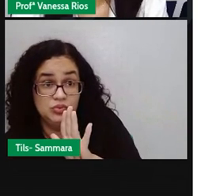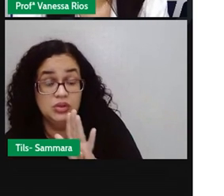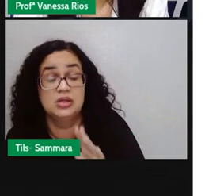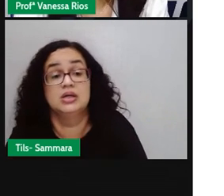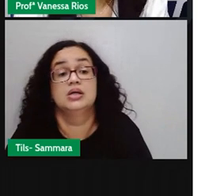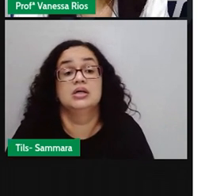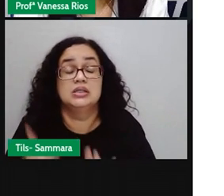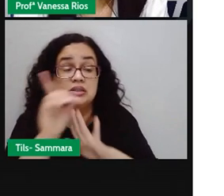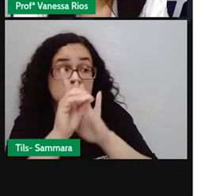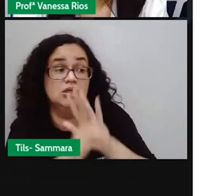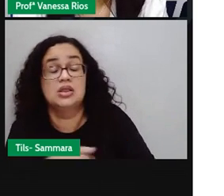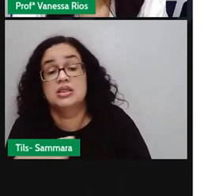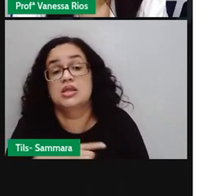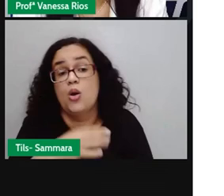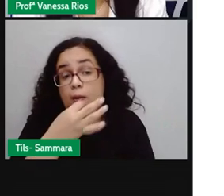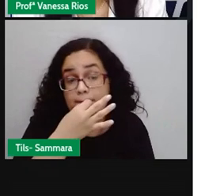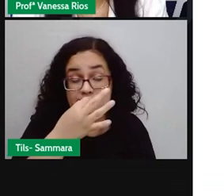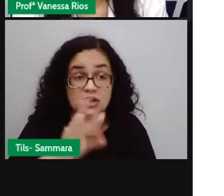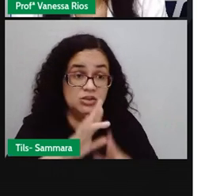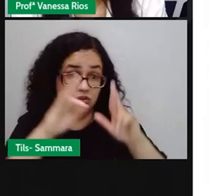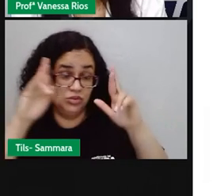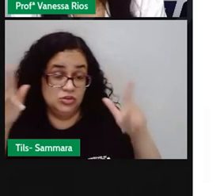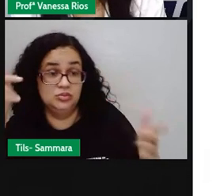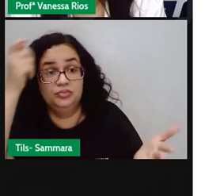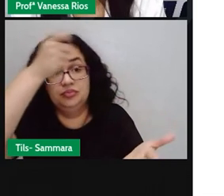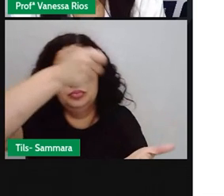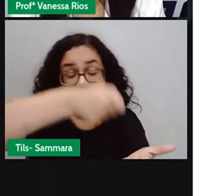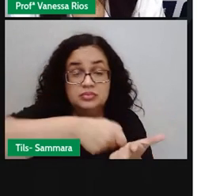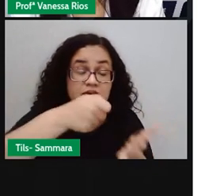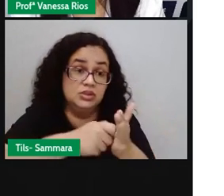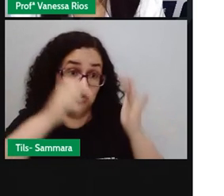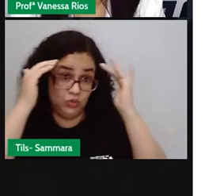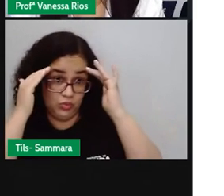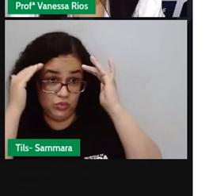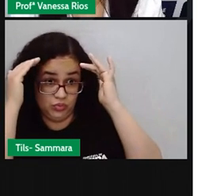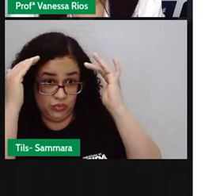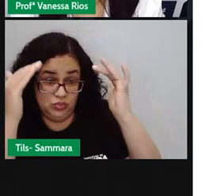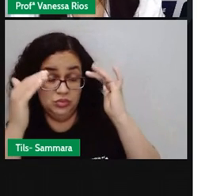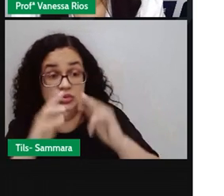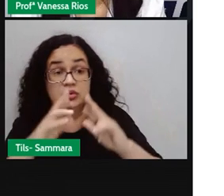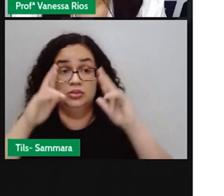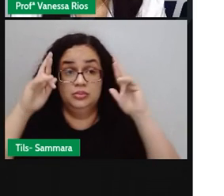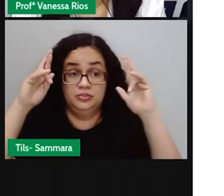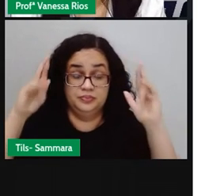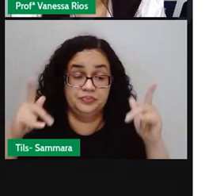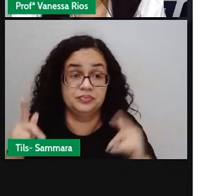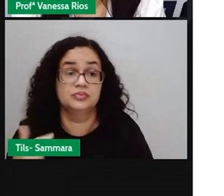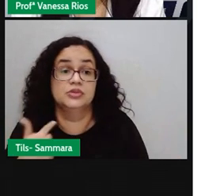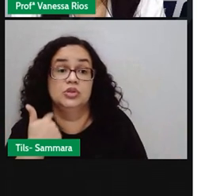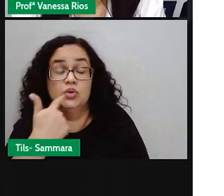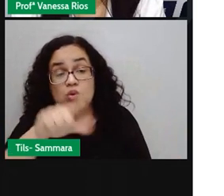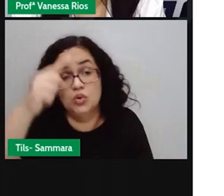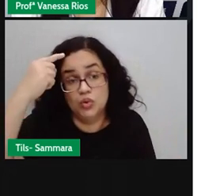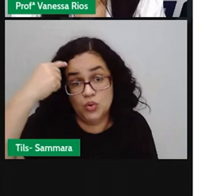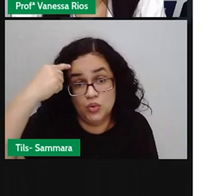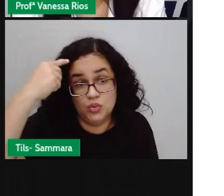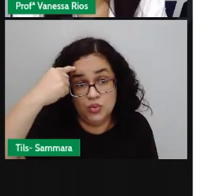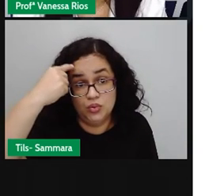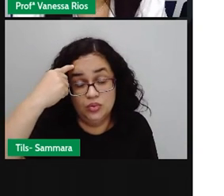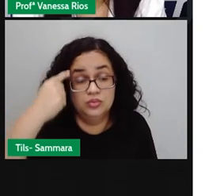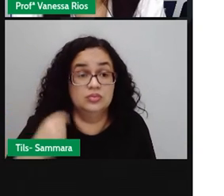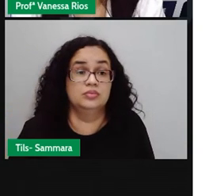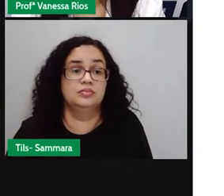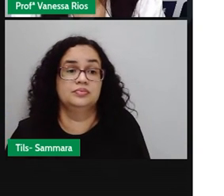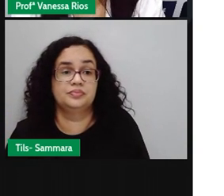direito de ter opiniões diferentes e também o dever de respeitar aquilo que é diferente que o outro pensa em relação ao que